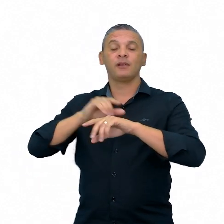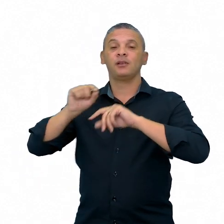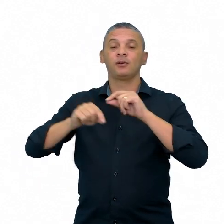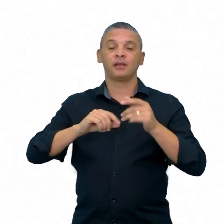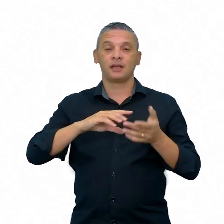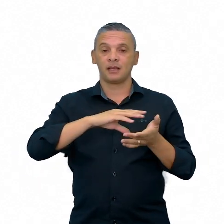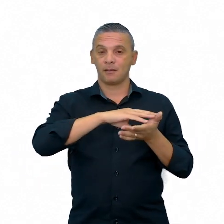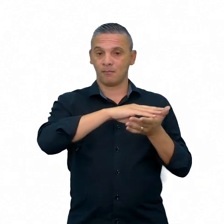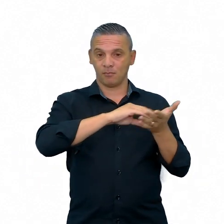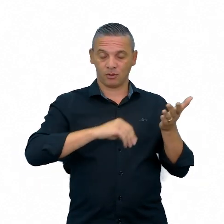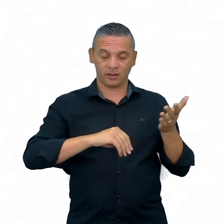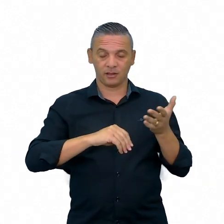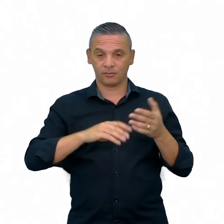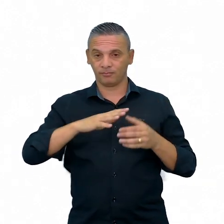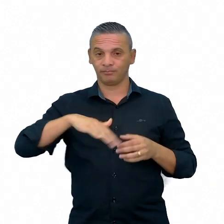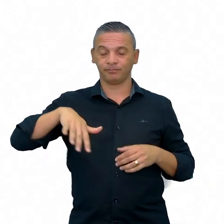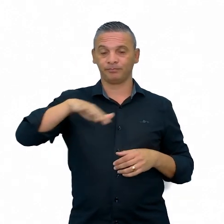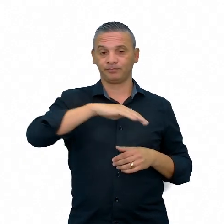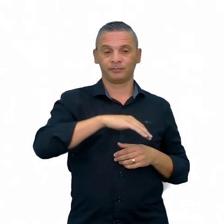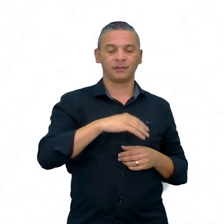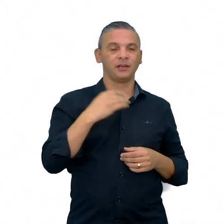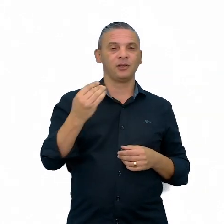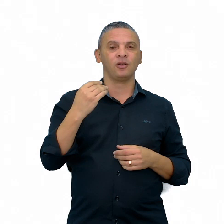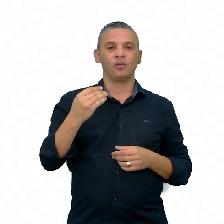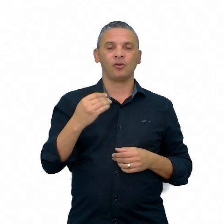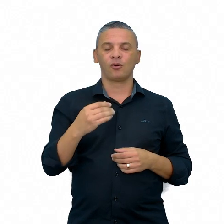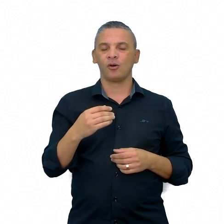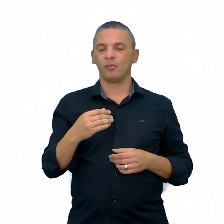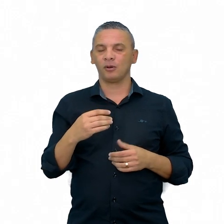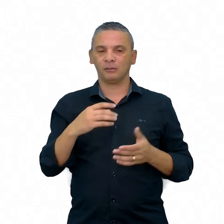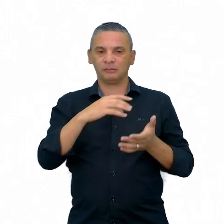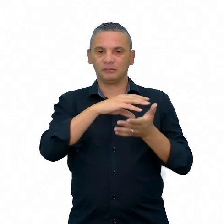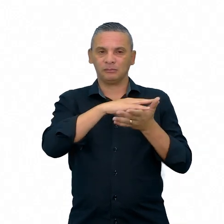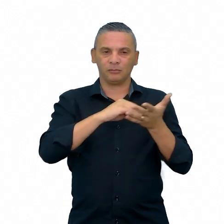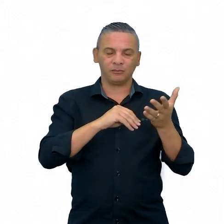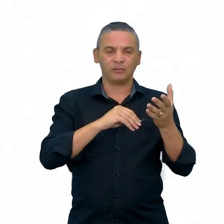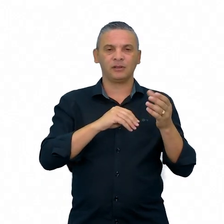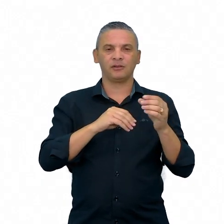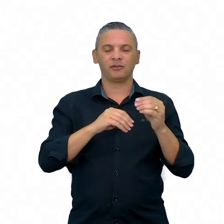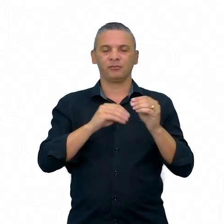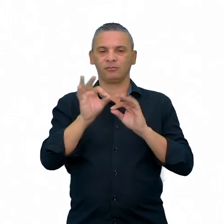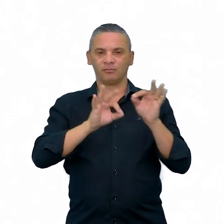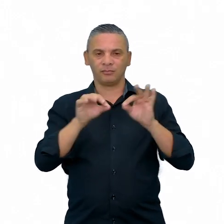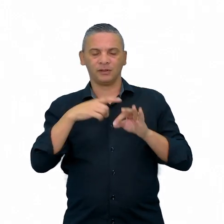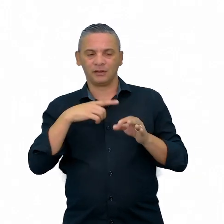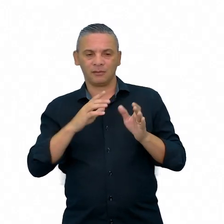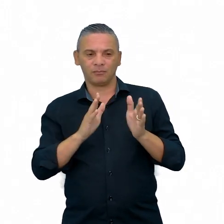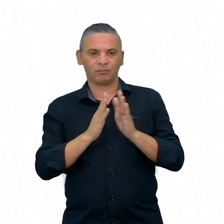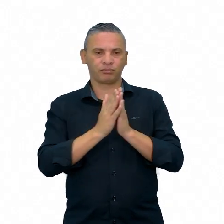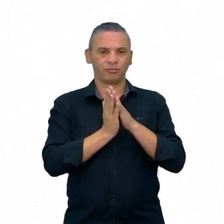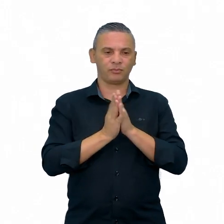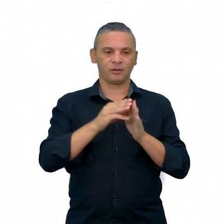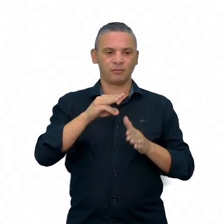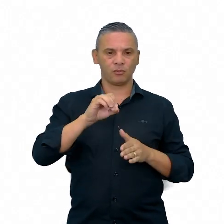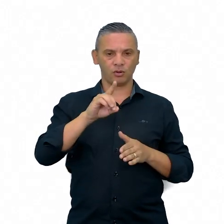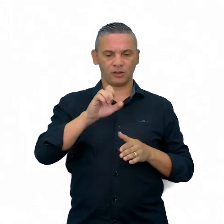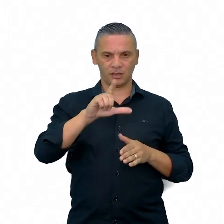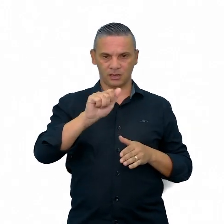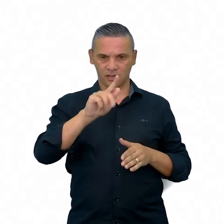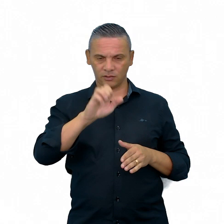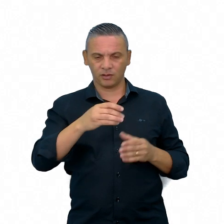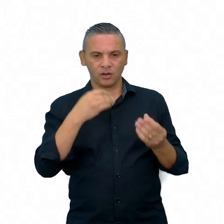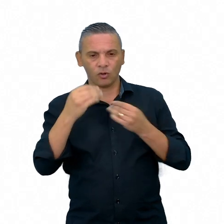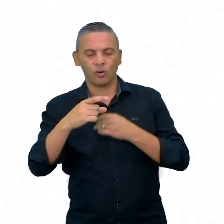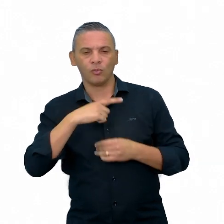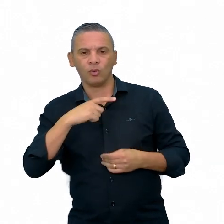modelagem matemática, né, e o quanto a modelagem está presente dentro dos assuntos atuais, né, o